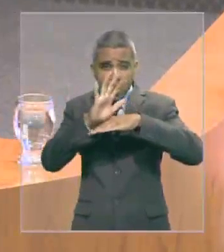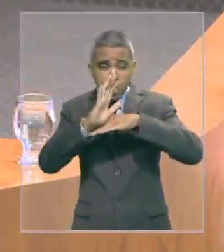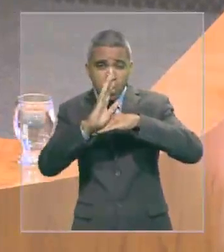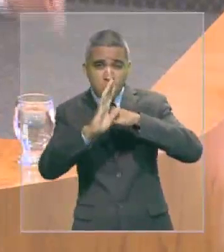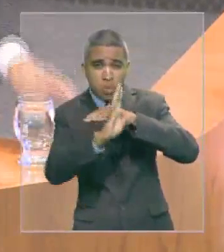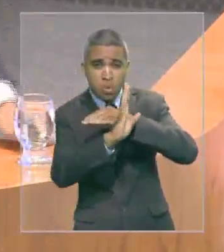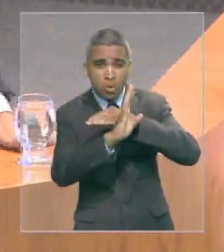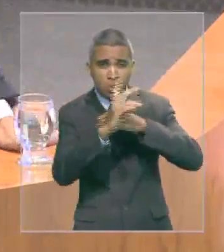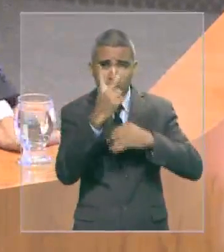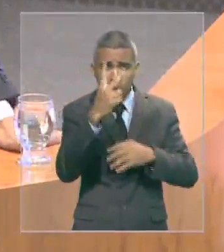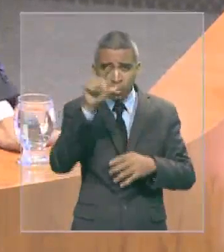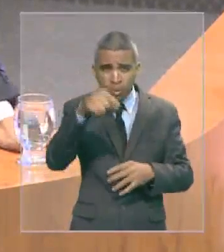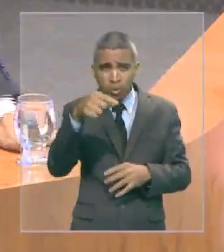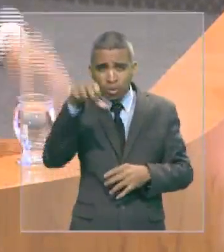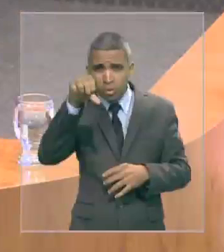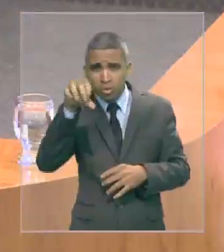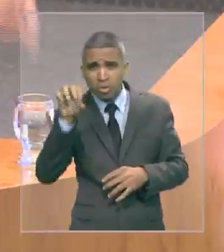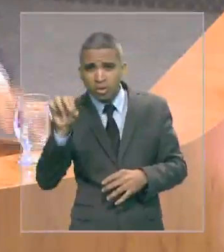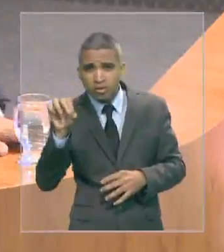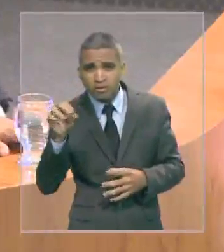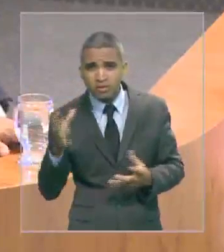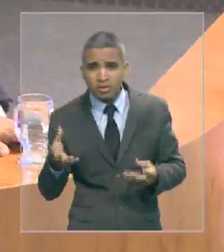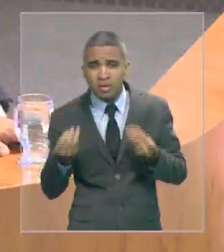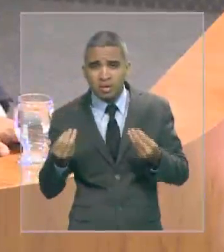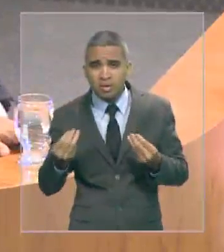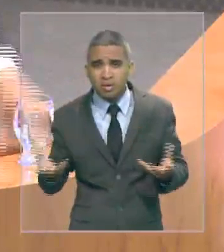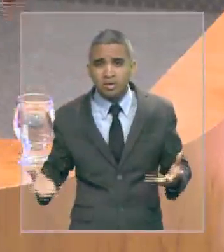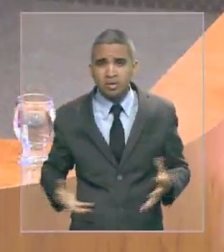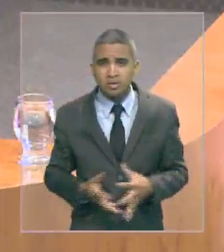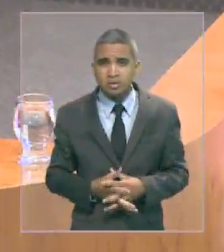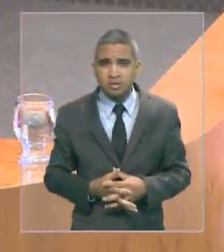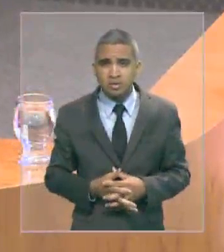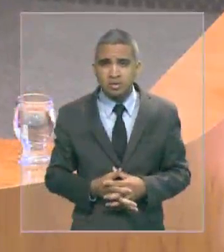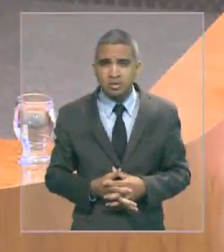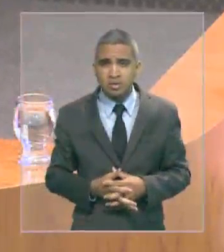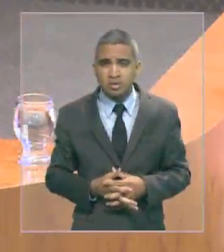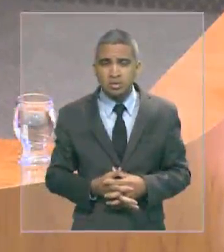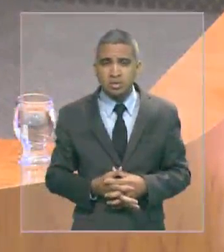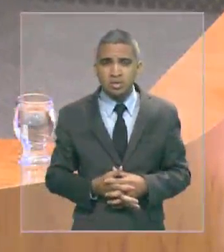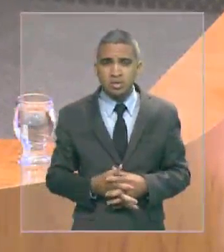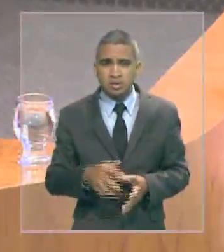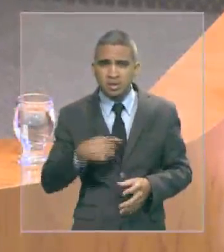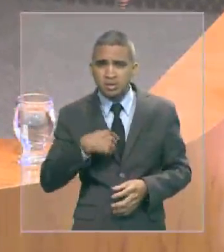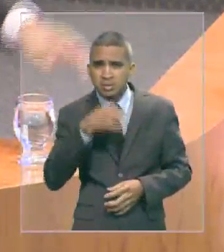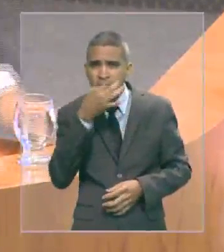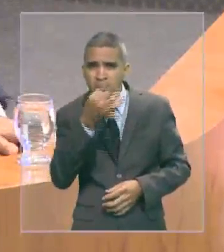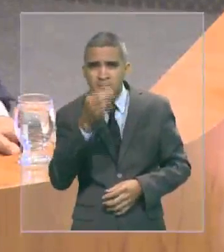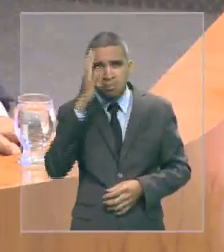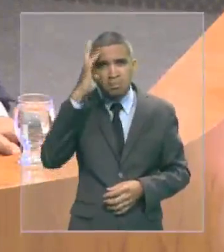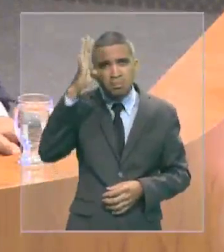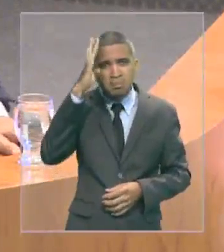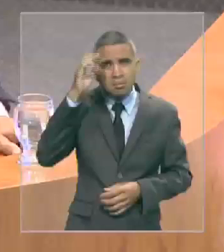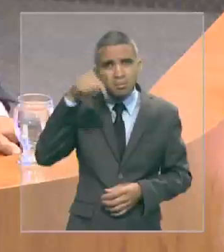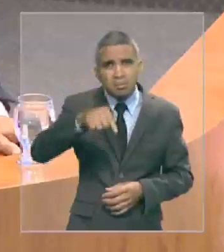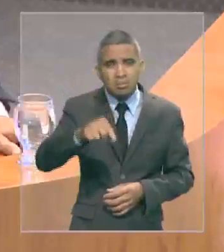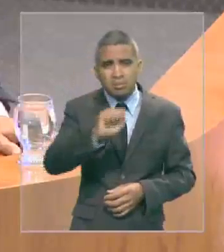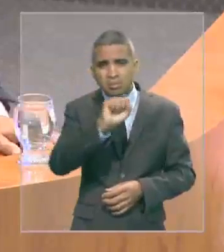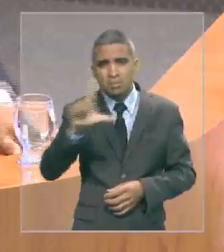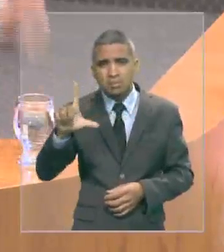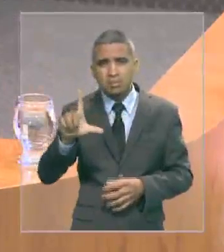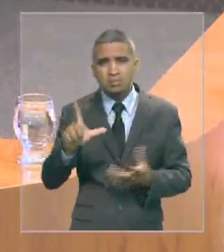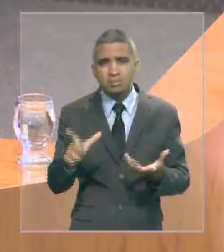No mínimo, senhoras e senhores da imprensa, uma passagem em São Luís, pelo descaso, pelo abandono, pela forma como nós vivemos,